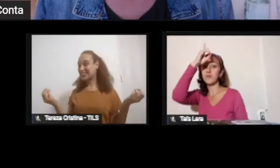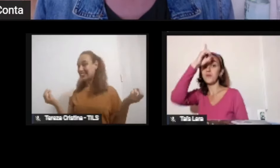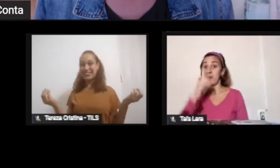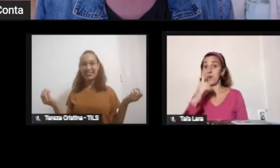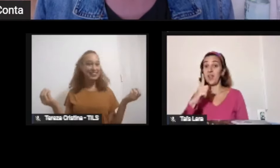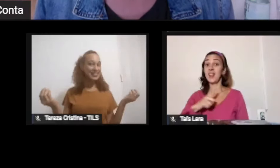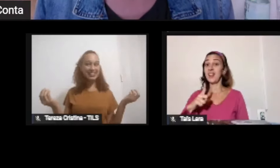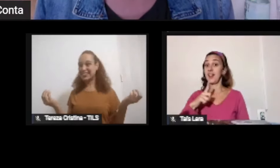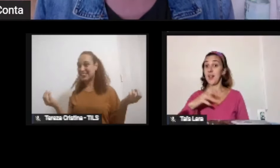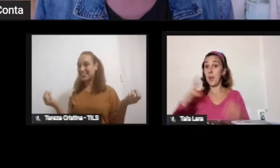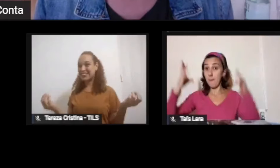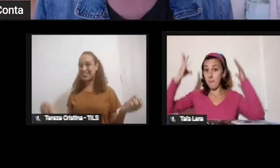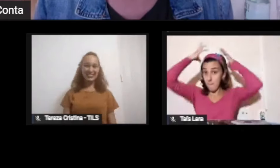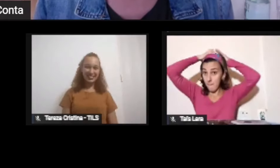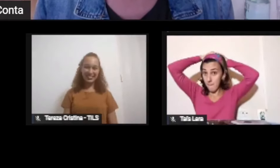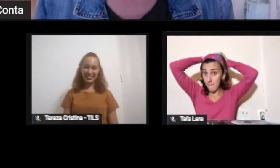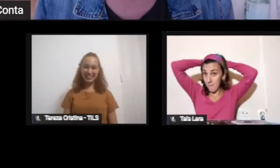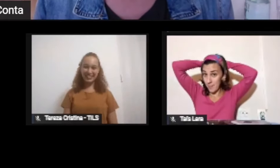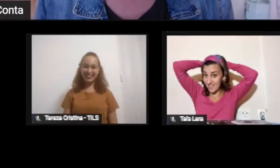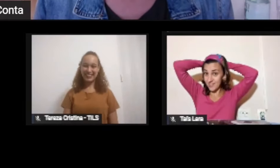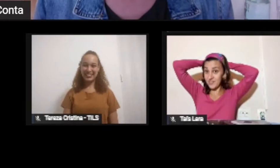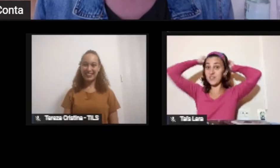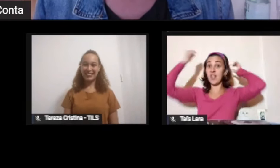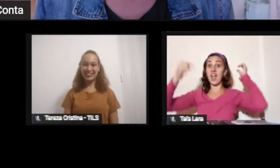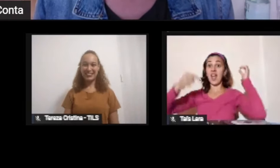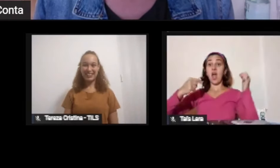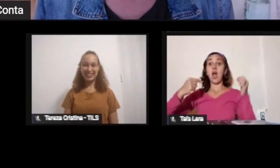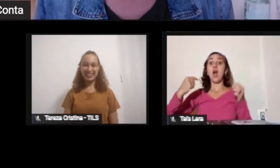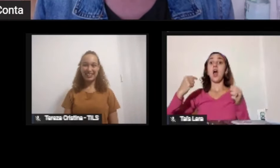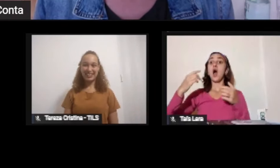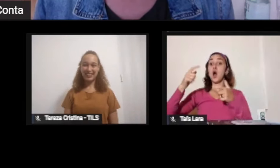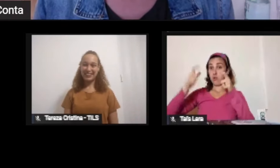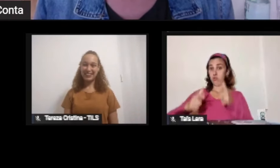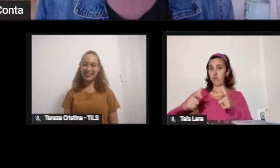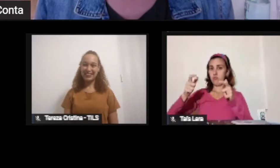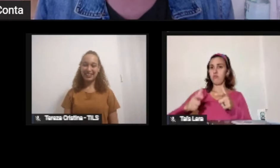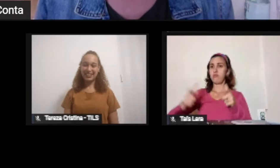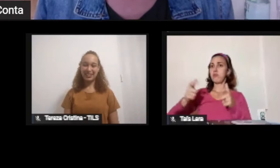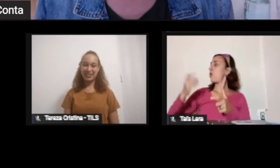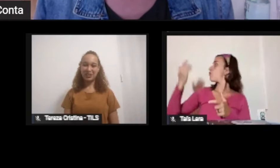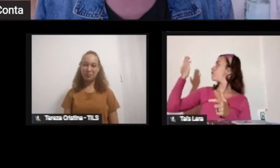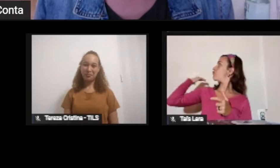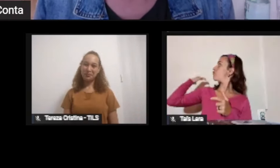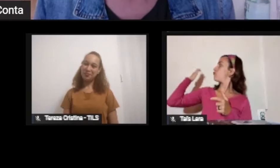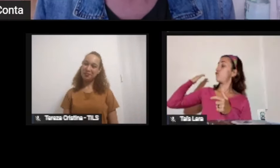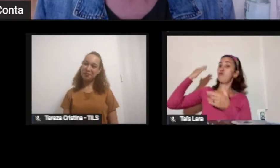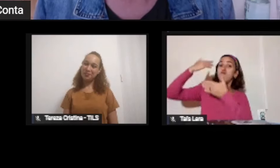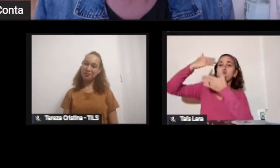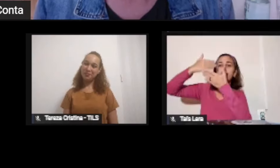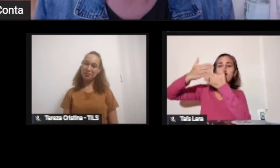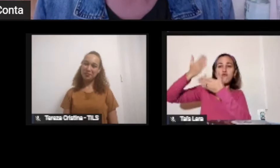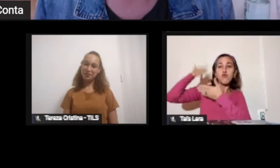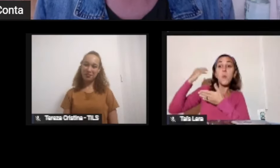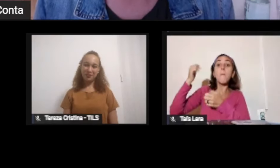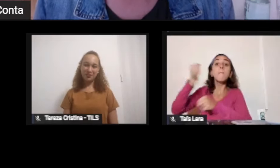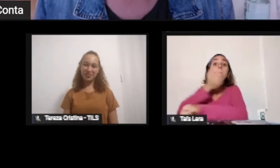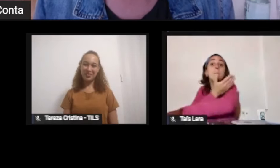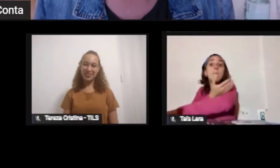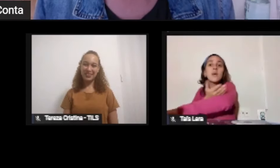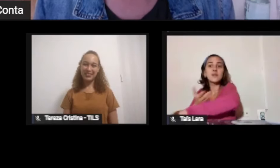para trás. Ela está num local que tem um fundo branco. Ela deu um tchauzinho. Agora, quem está interpretando